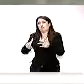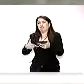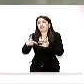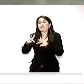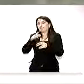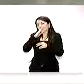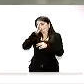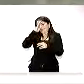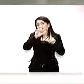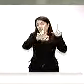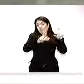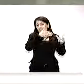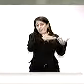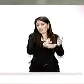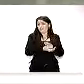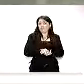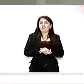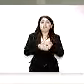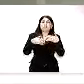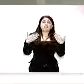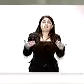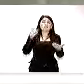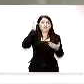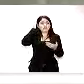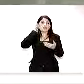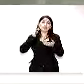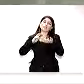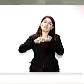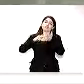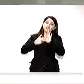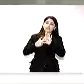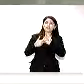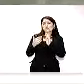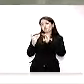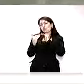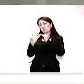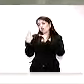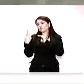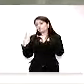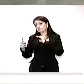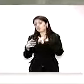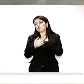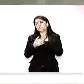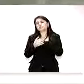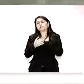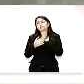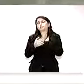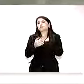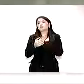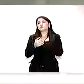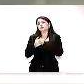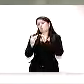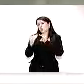televisão também então ah essas oscilações mas eu concordo com que se faça a a